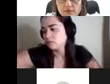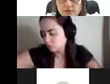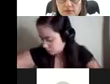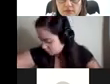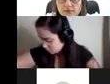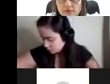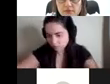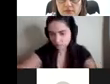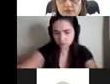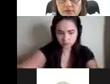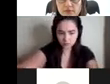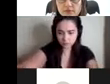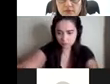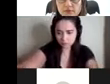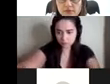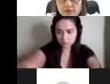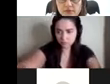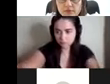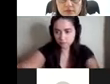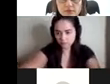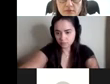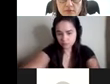Não aparece essa opção para mim, não. Que